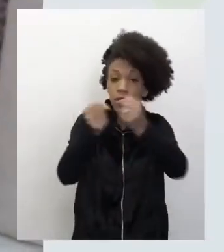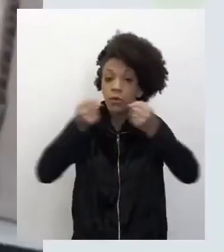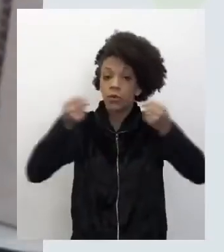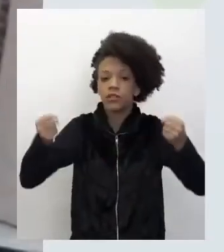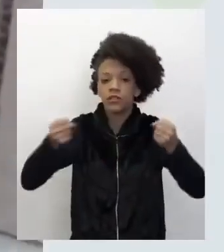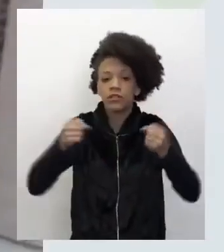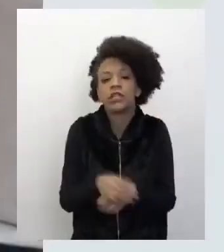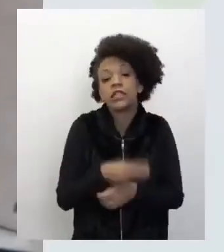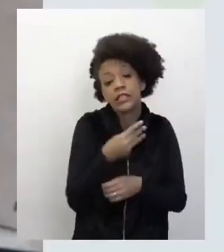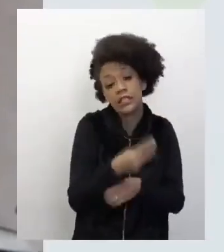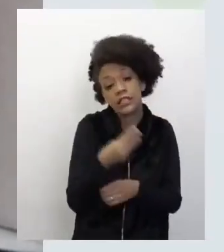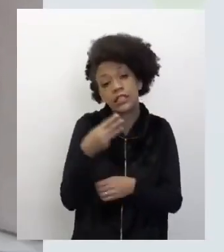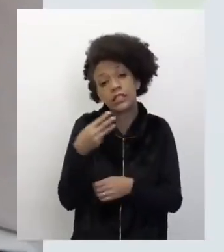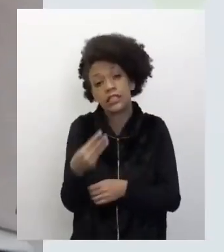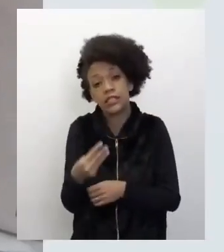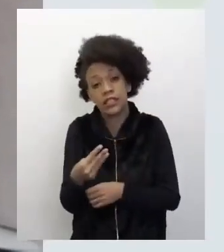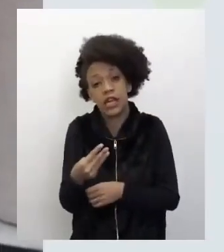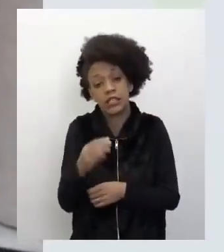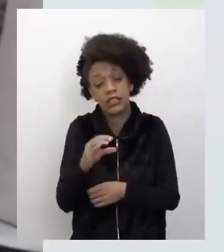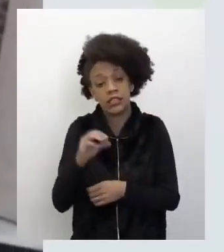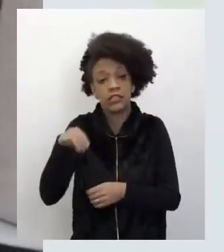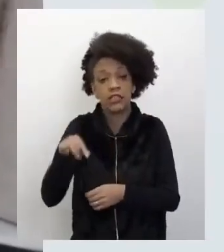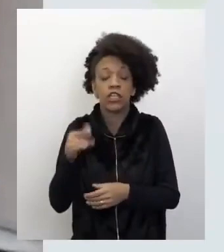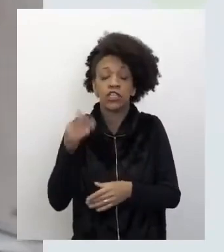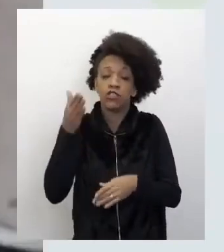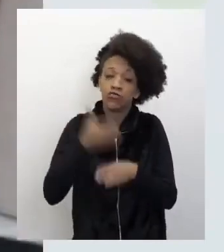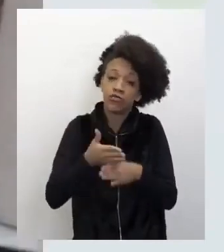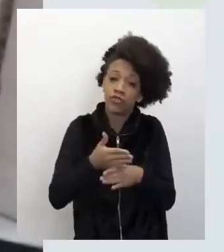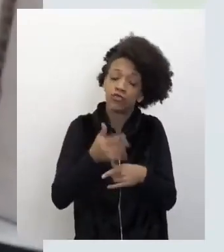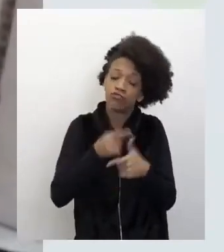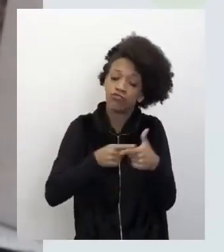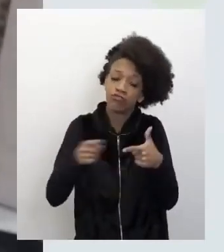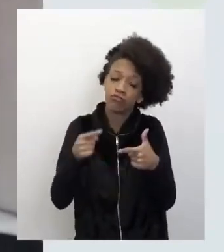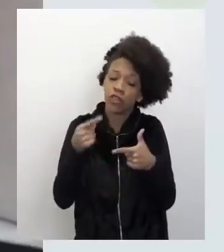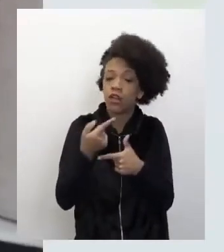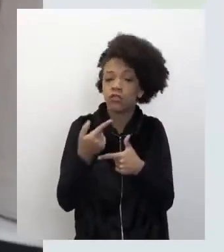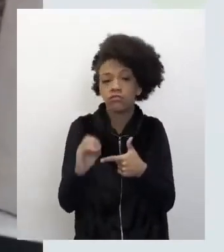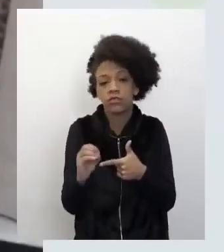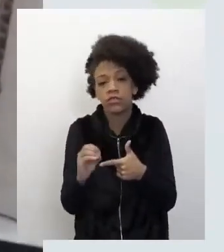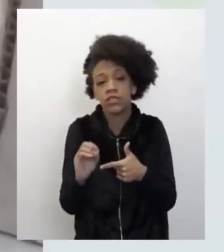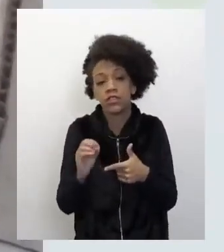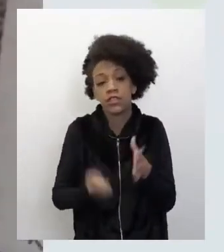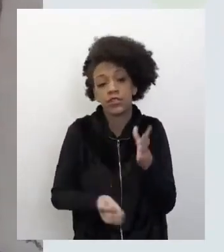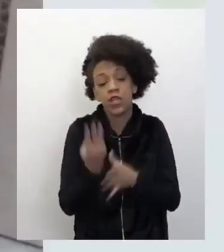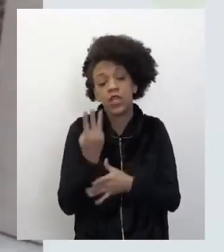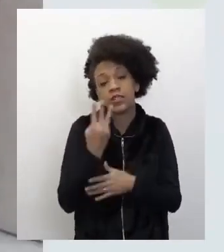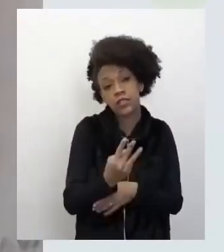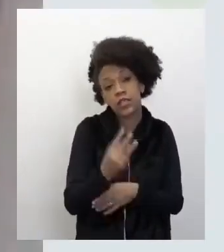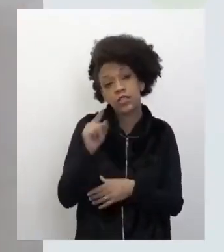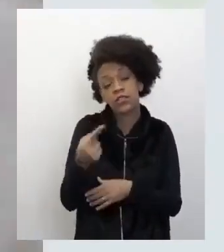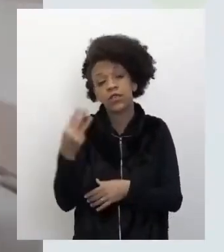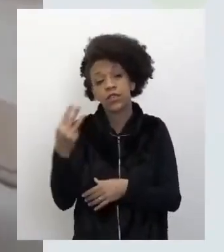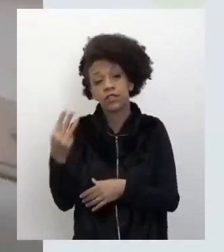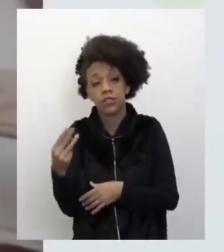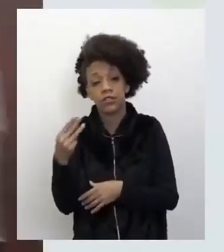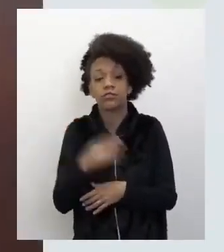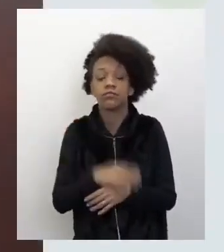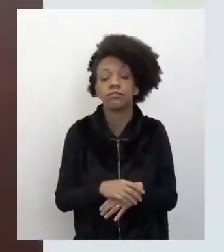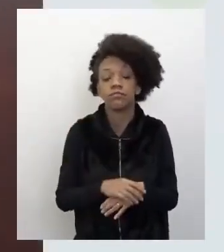33 centímetros, e dividir por 10. Aí virou 3 centímetros e 3 milímetros.